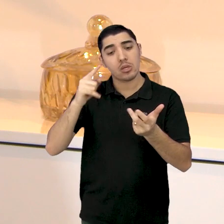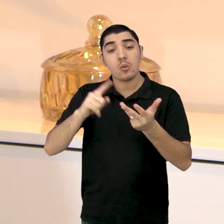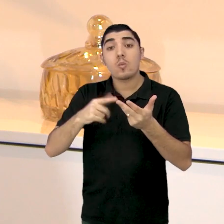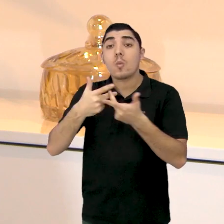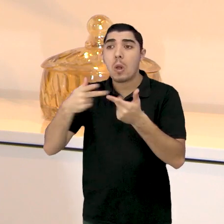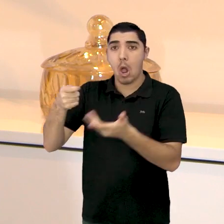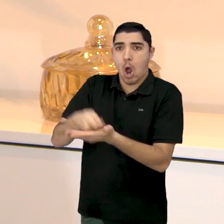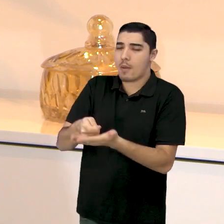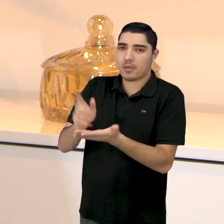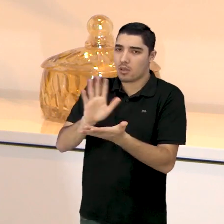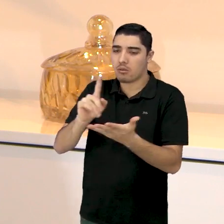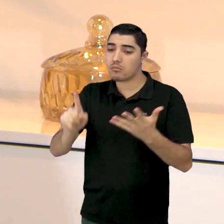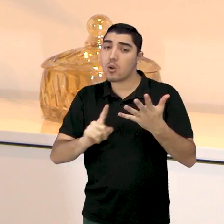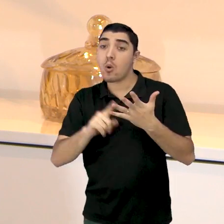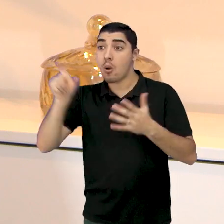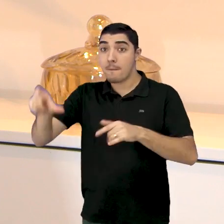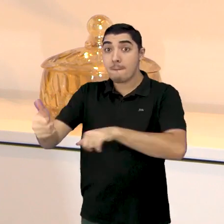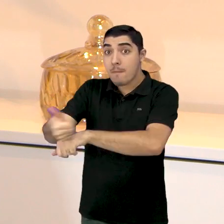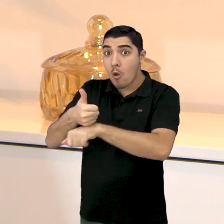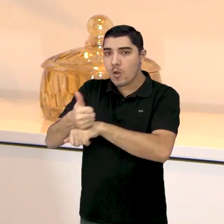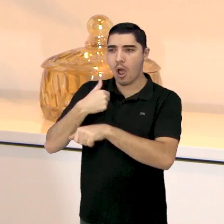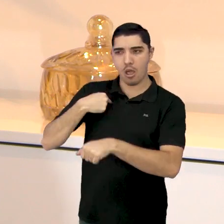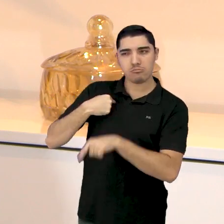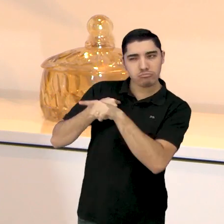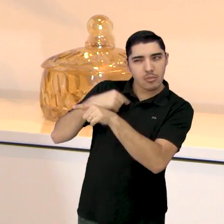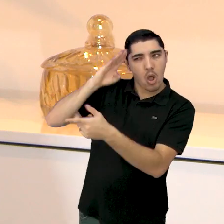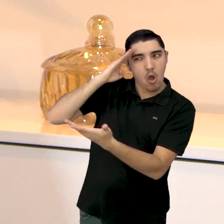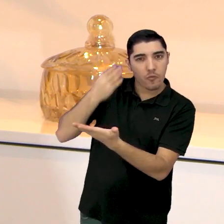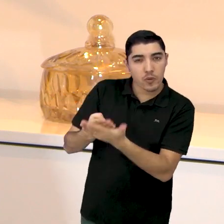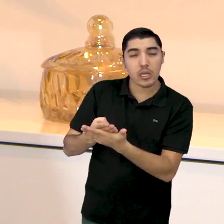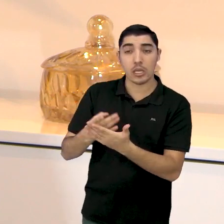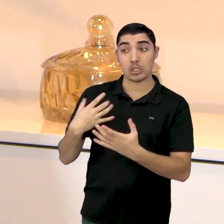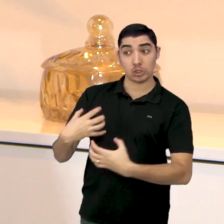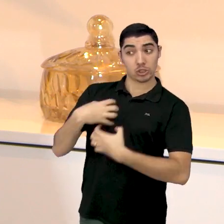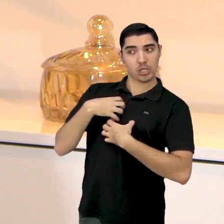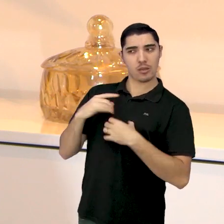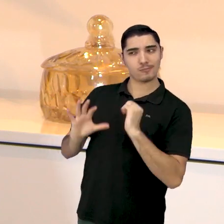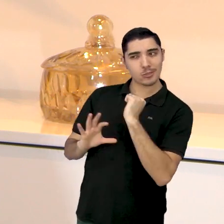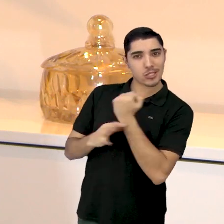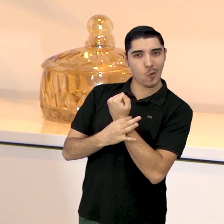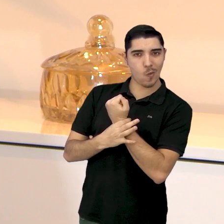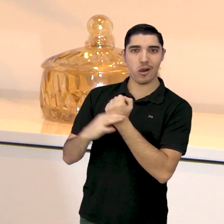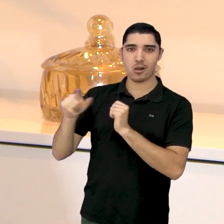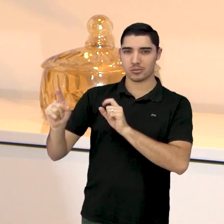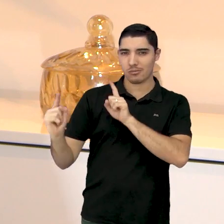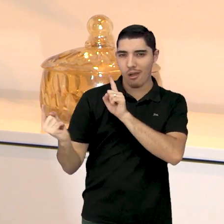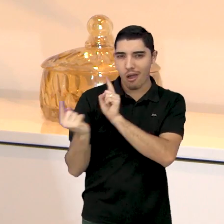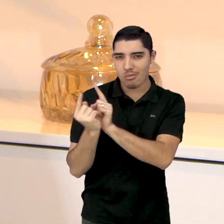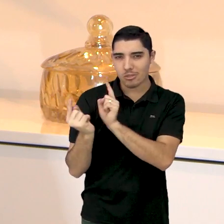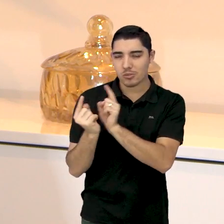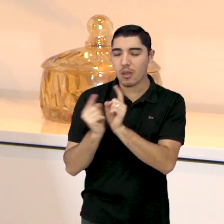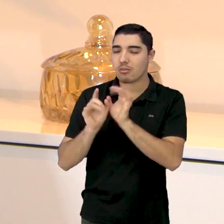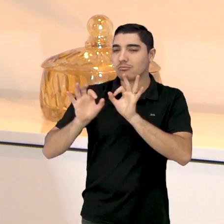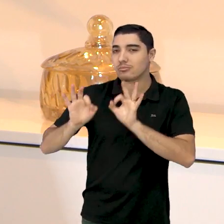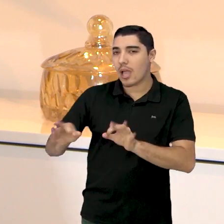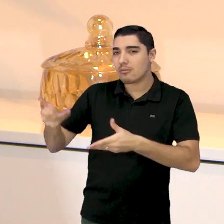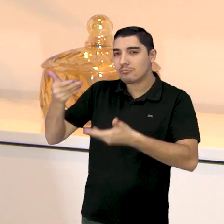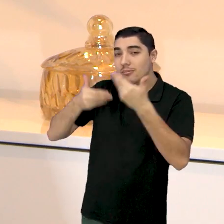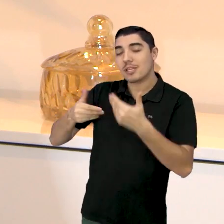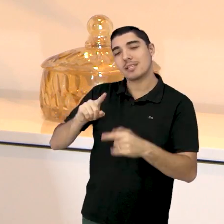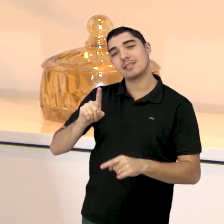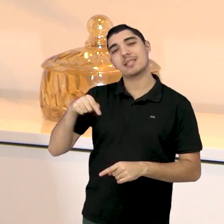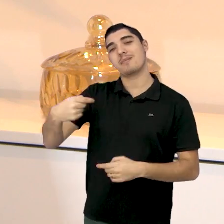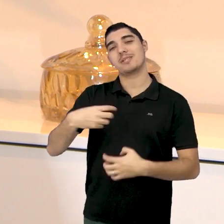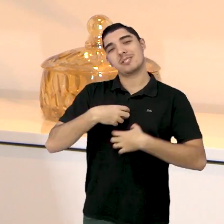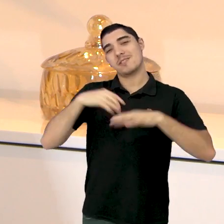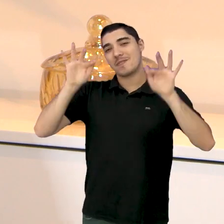tem que procurar um profissional que a gente confie, segurança no atendimento, né? E ser feliz com a gente, gostar da